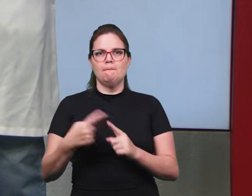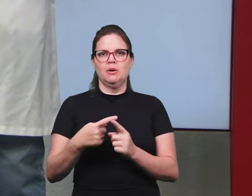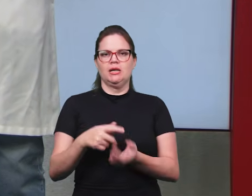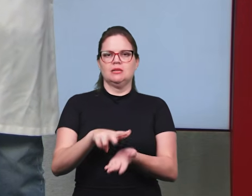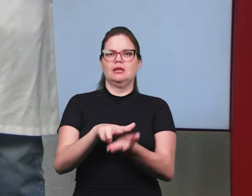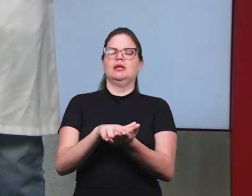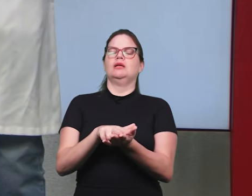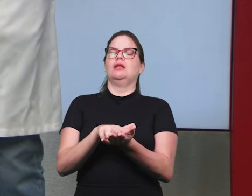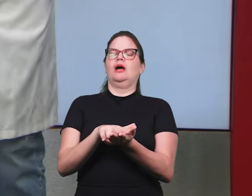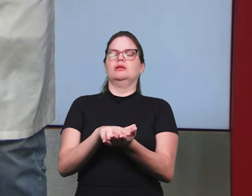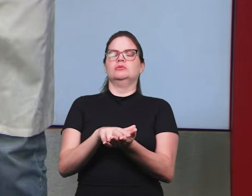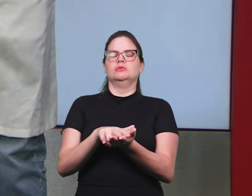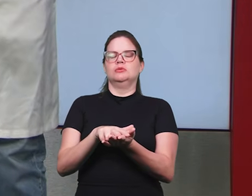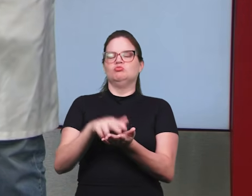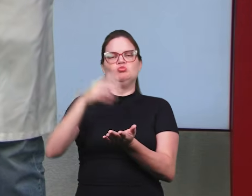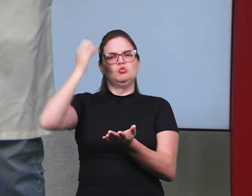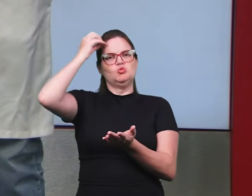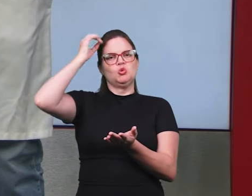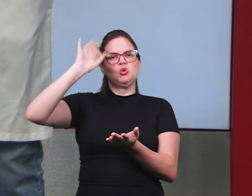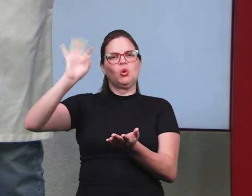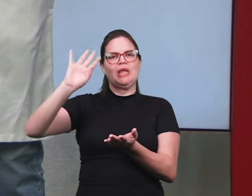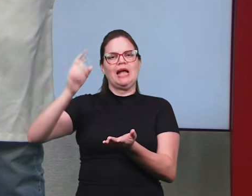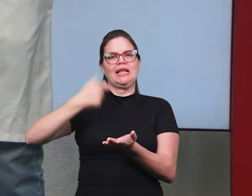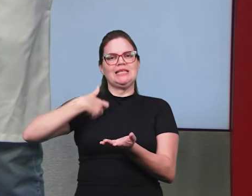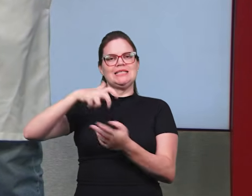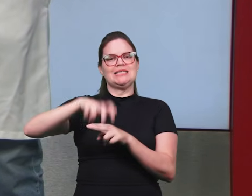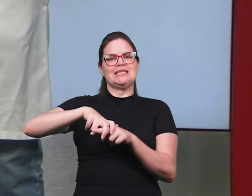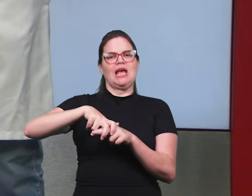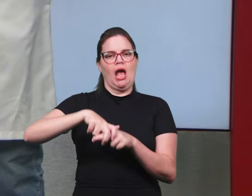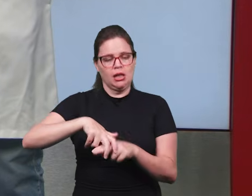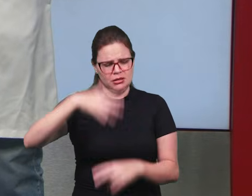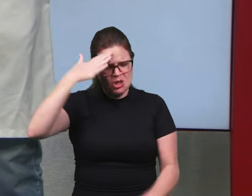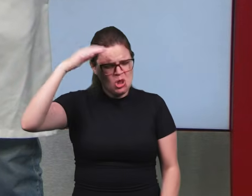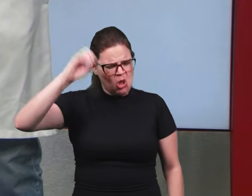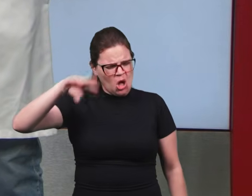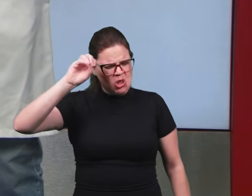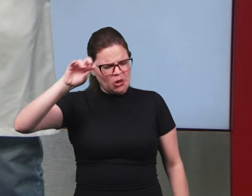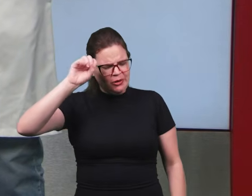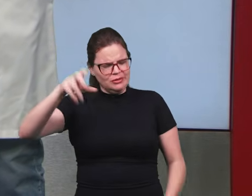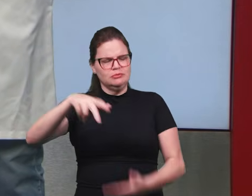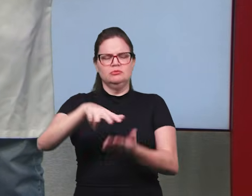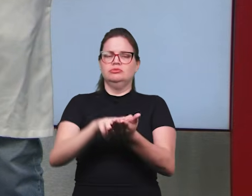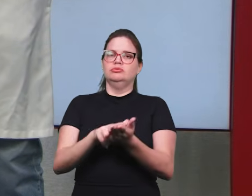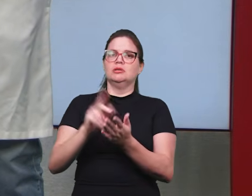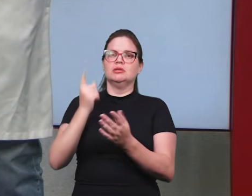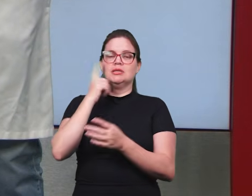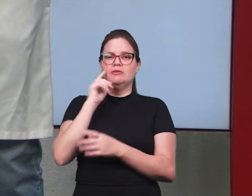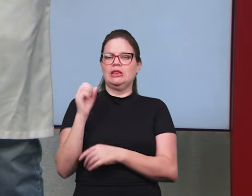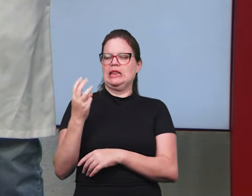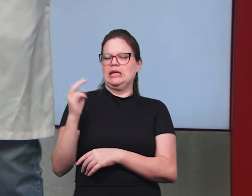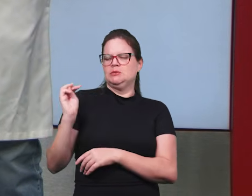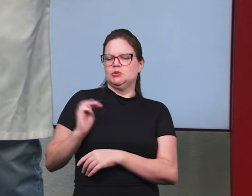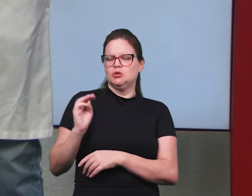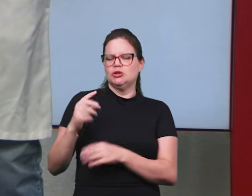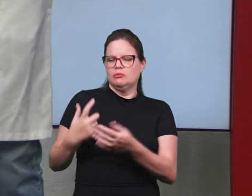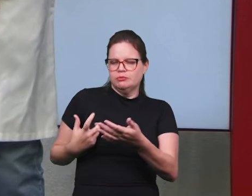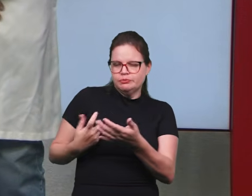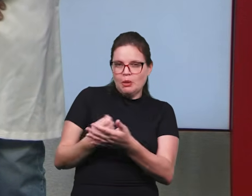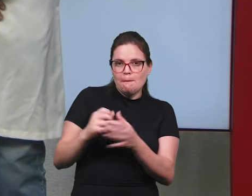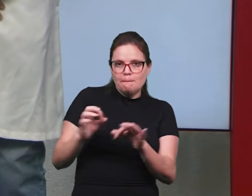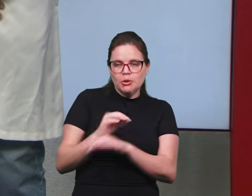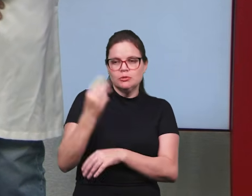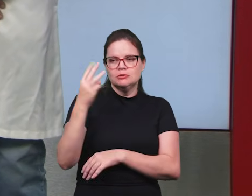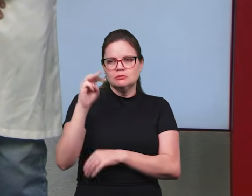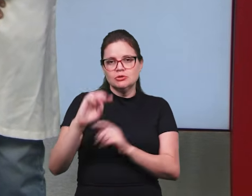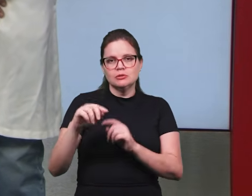está deitado, não tem dor. Quando ele senta, ele sente cefaleia. Então, quando você faz, espera os 3 minutinhos, pode levantar, é na